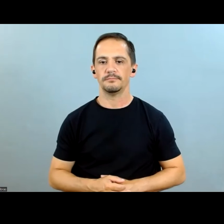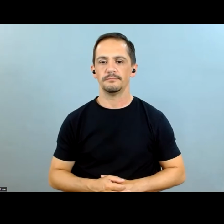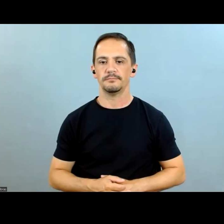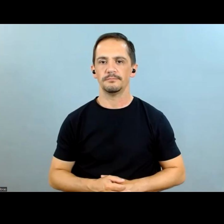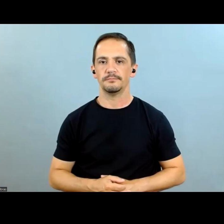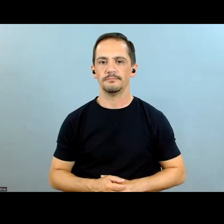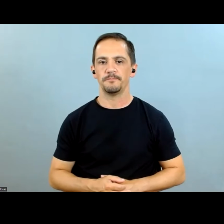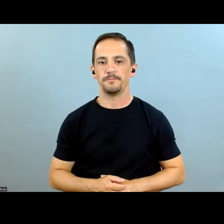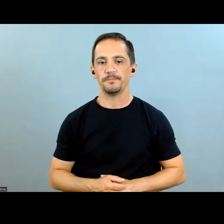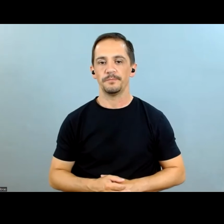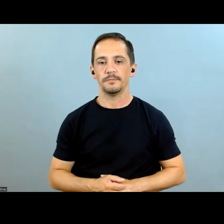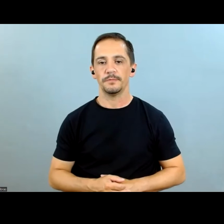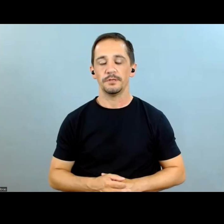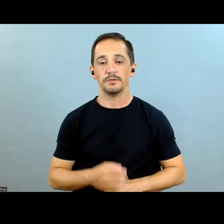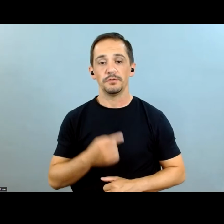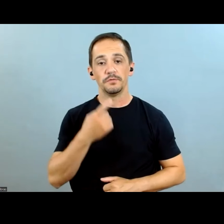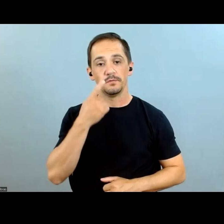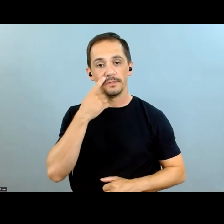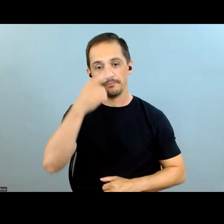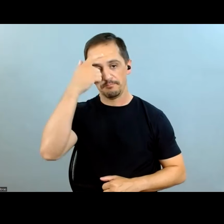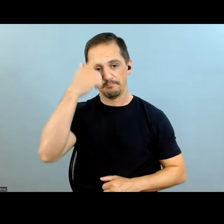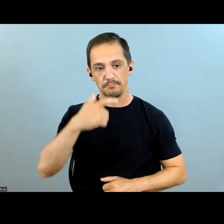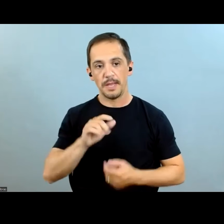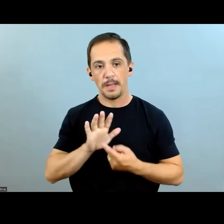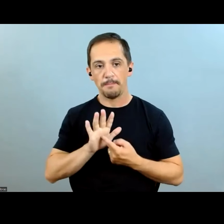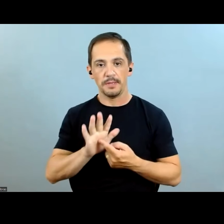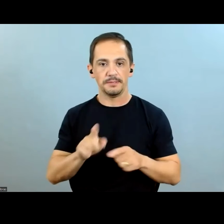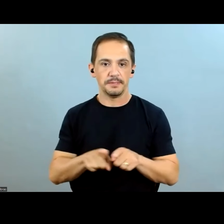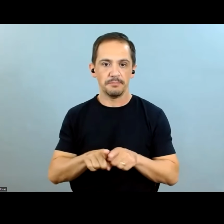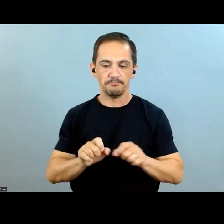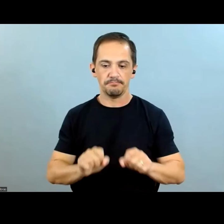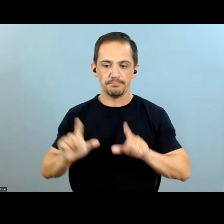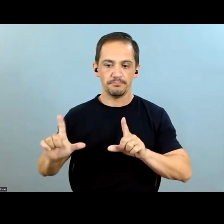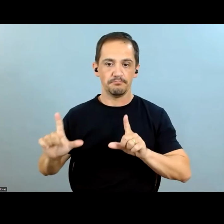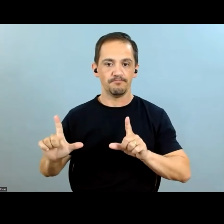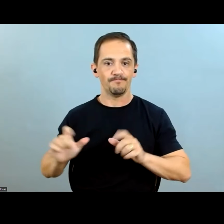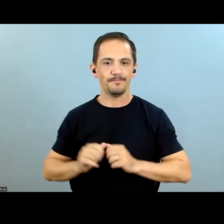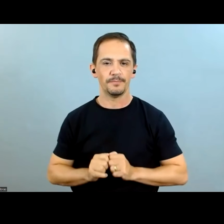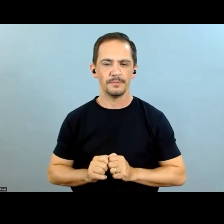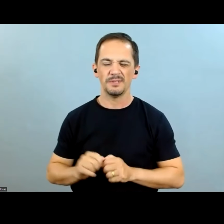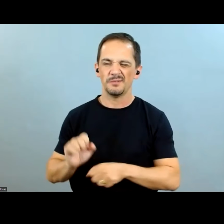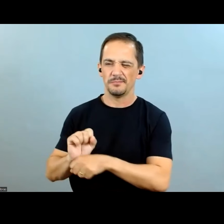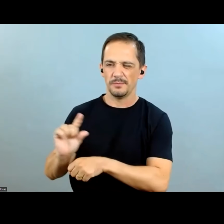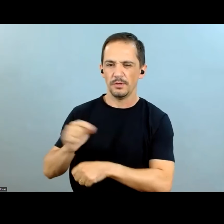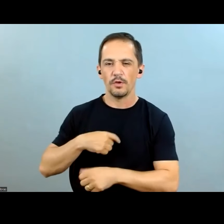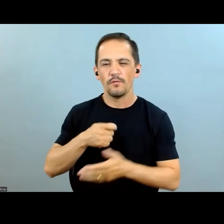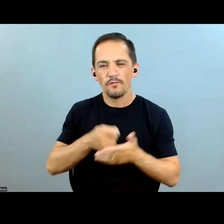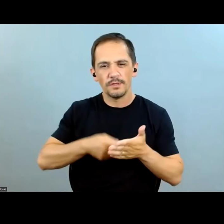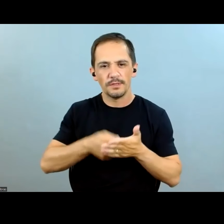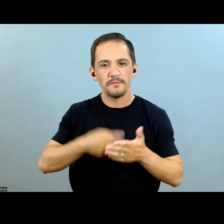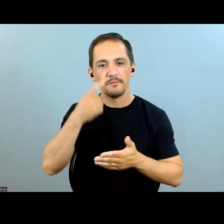não sei se eu não vou aparecer Daí pois é deixa eu deixa eu tentar abrir aqui só um minutinho que eu não sei o que aconteceu que